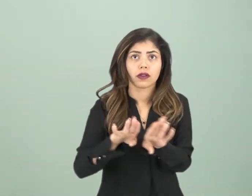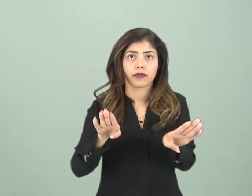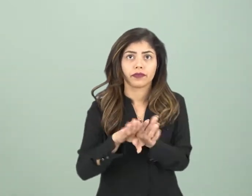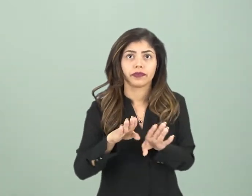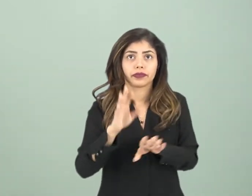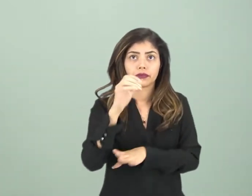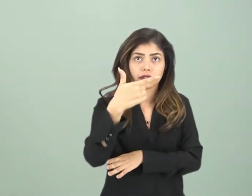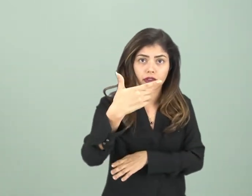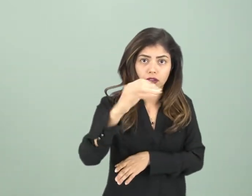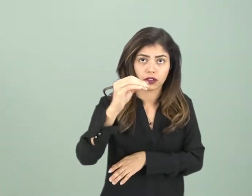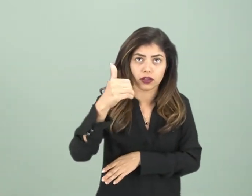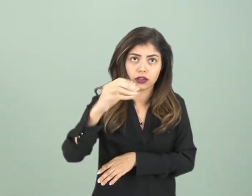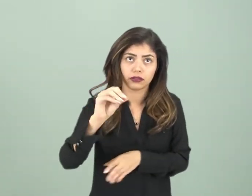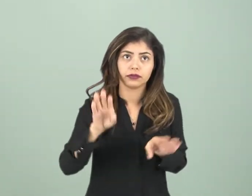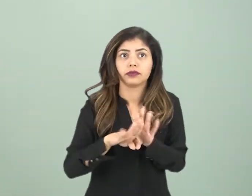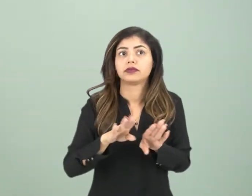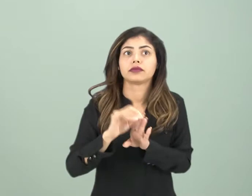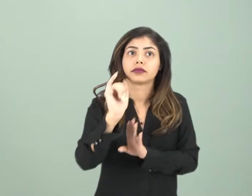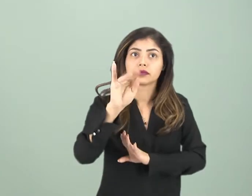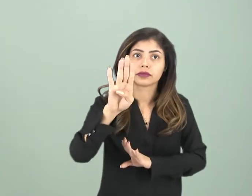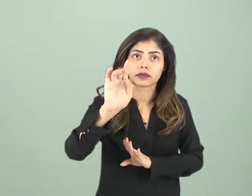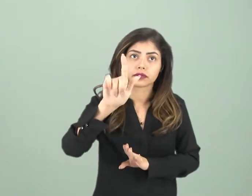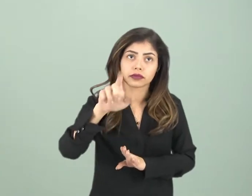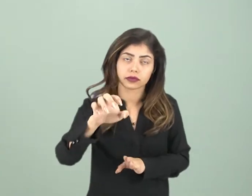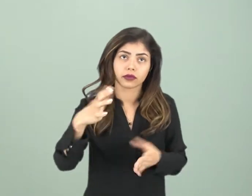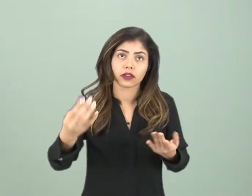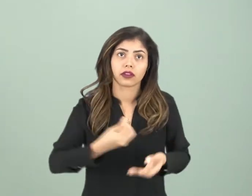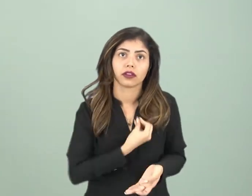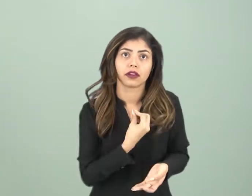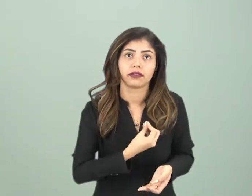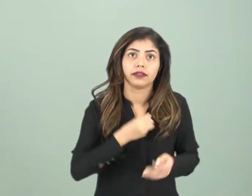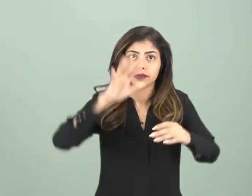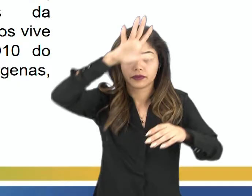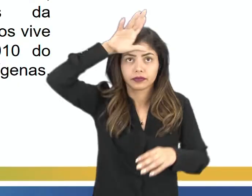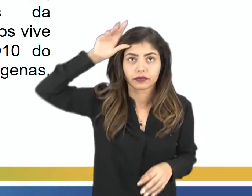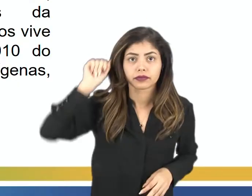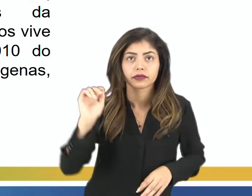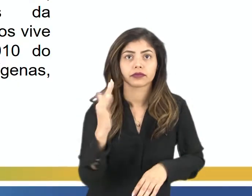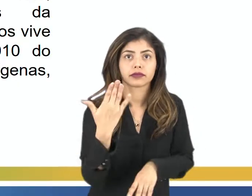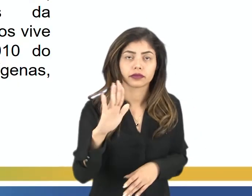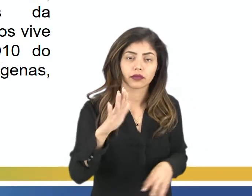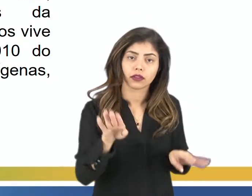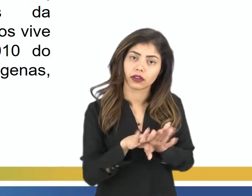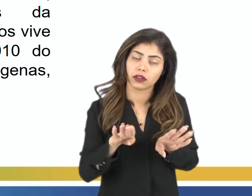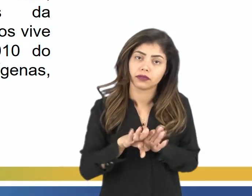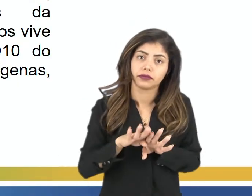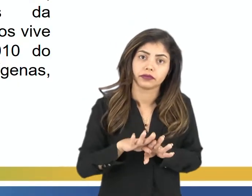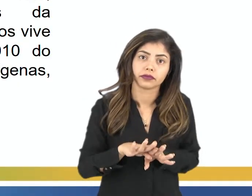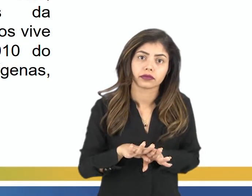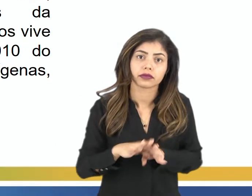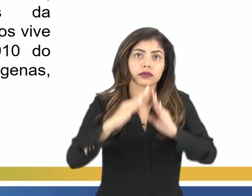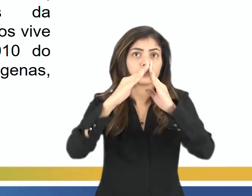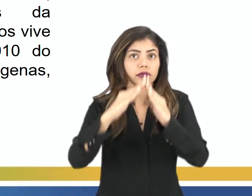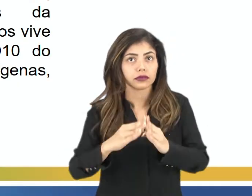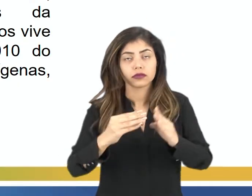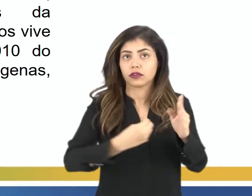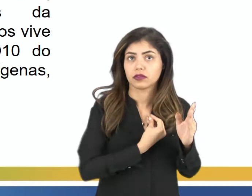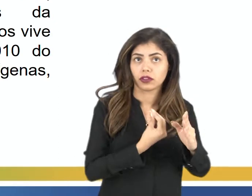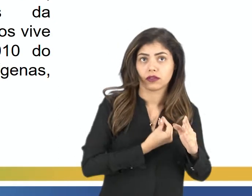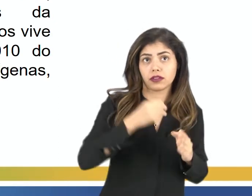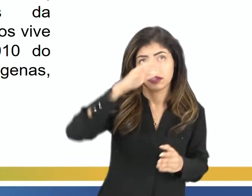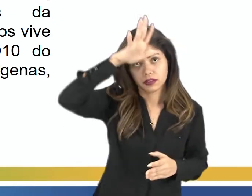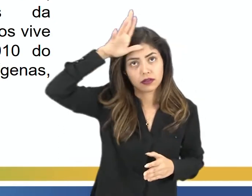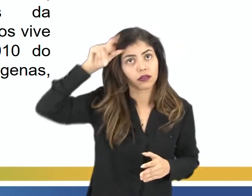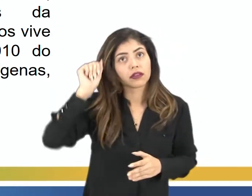último censo realizado, né, a maioria desse povo, né, desse povo da floresta, os índios, eles vivem na